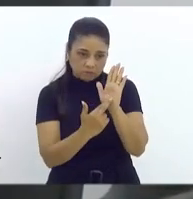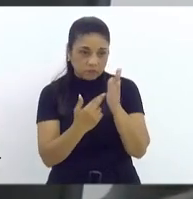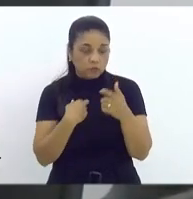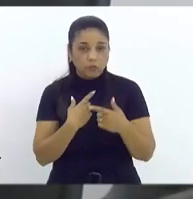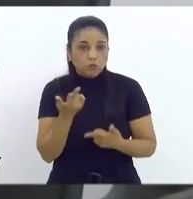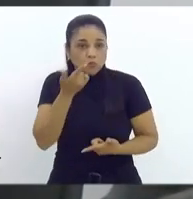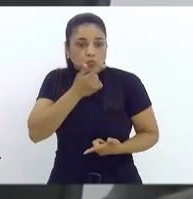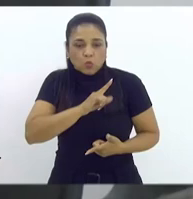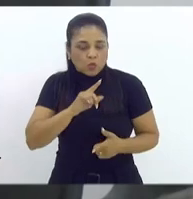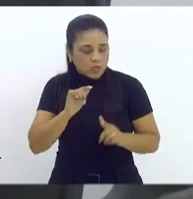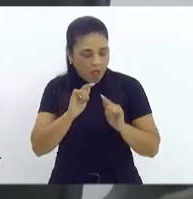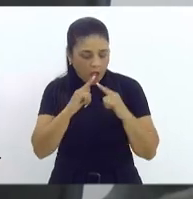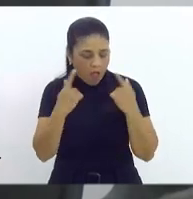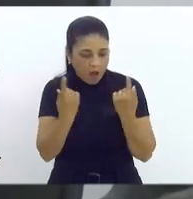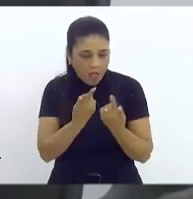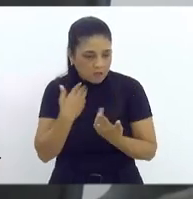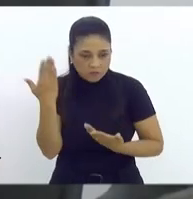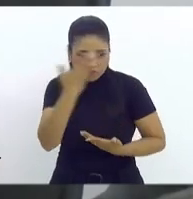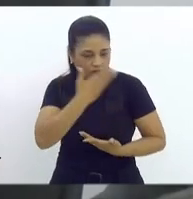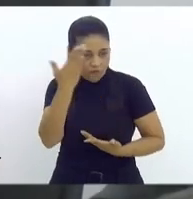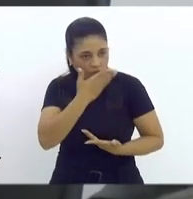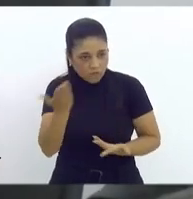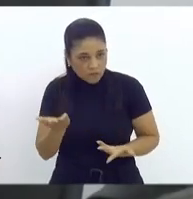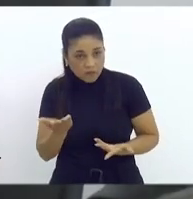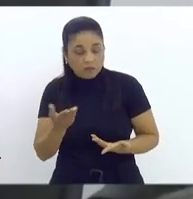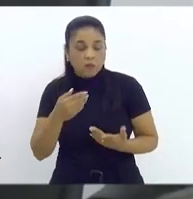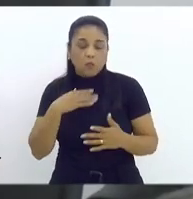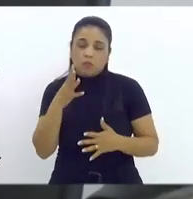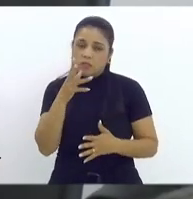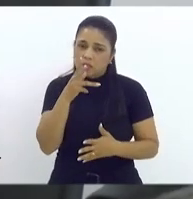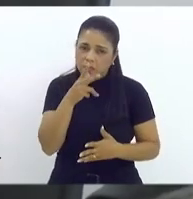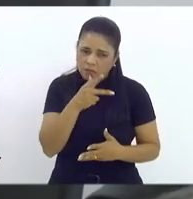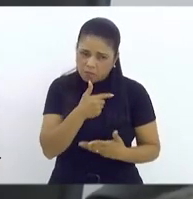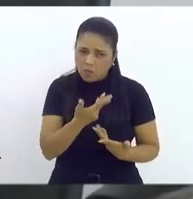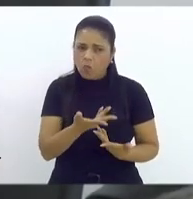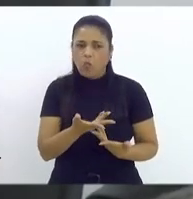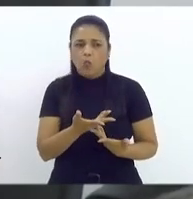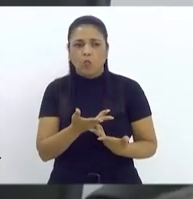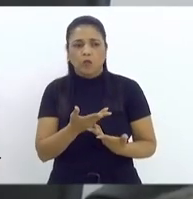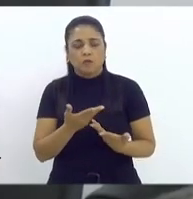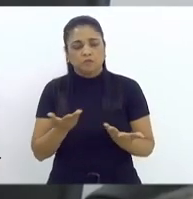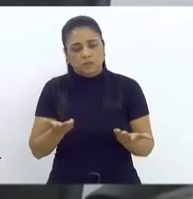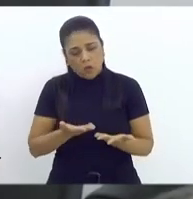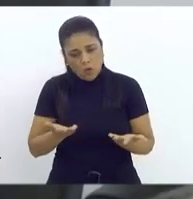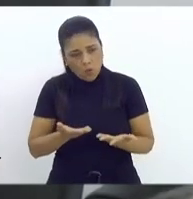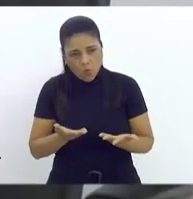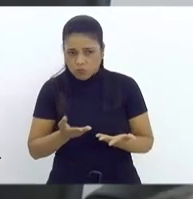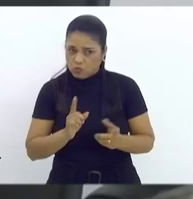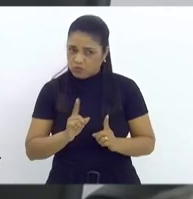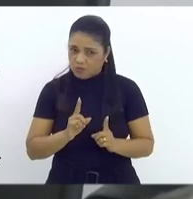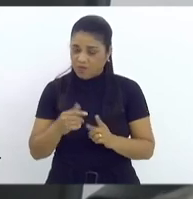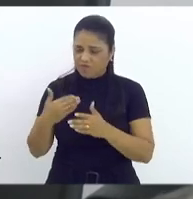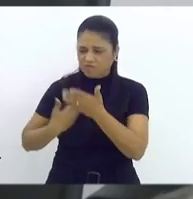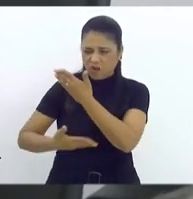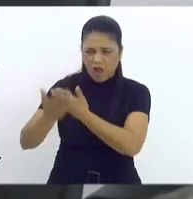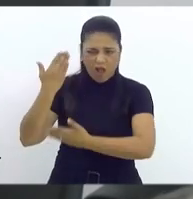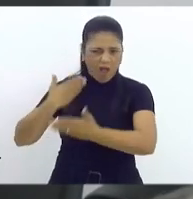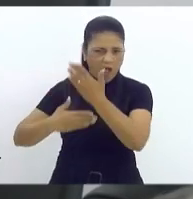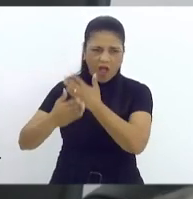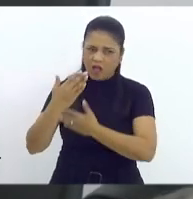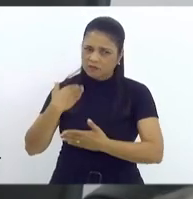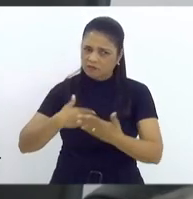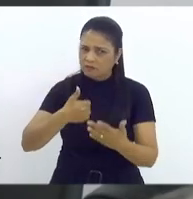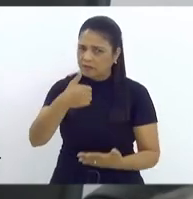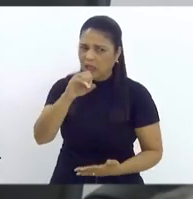consegue enxergar isso. Então é muito nebuloso essa questão, e não é de hoje, ela se arrasta por algumas décadas.